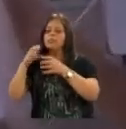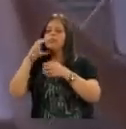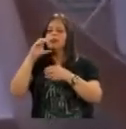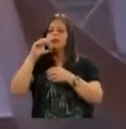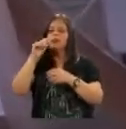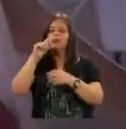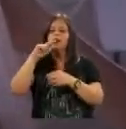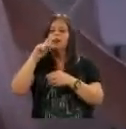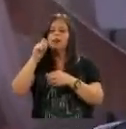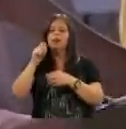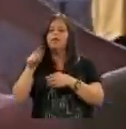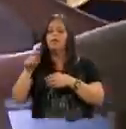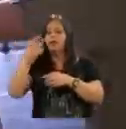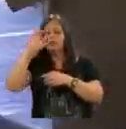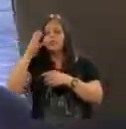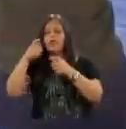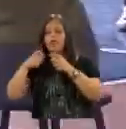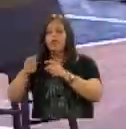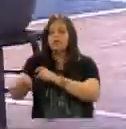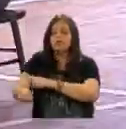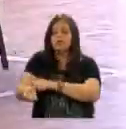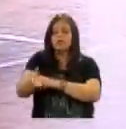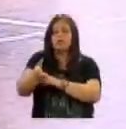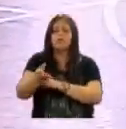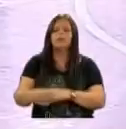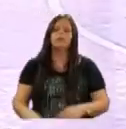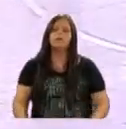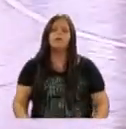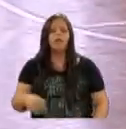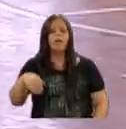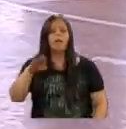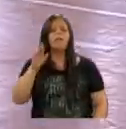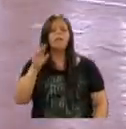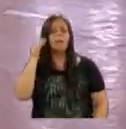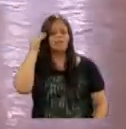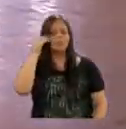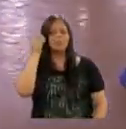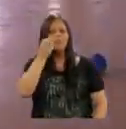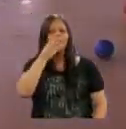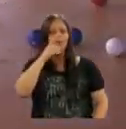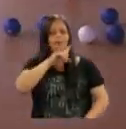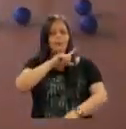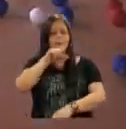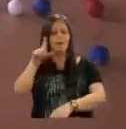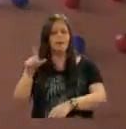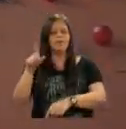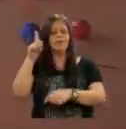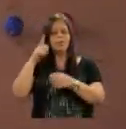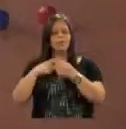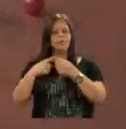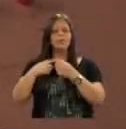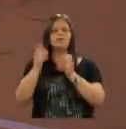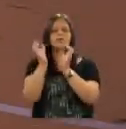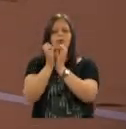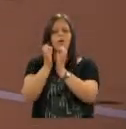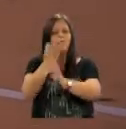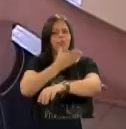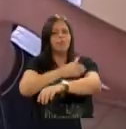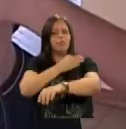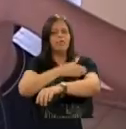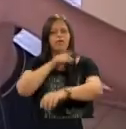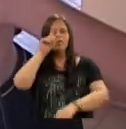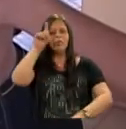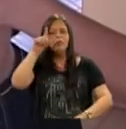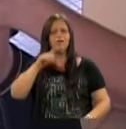e daí ela que decide onde tem que jogar né nós vamos levar essa é uma experiência muito boa pela janela os colegas dela que treinam lá mas né tem